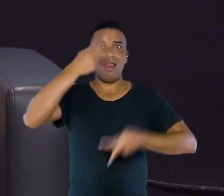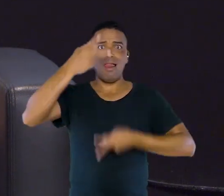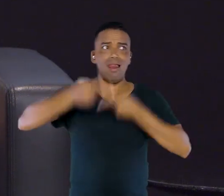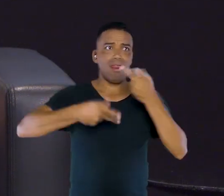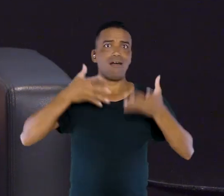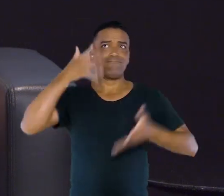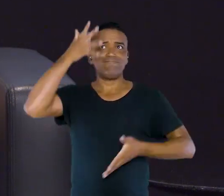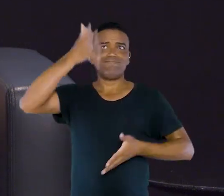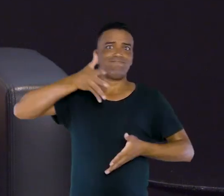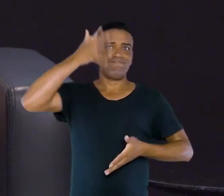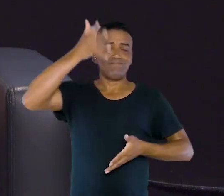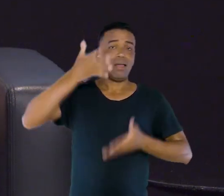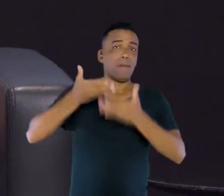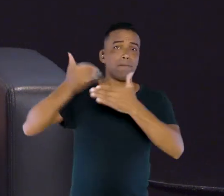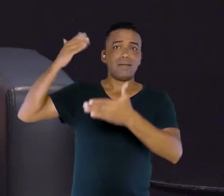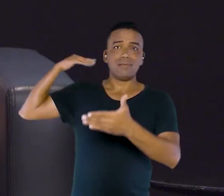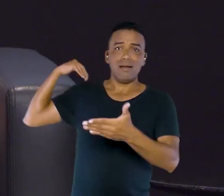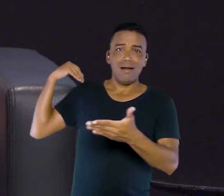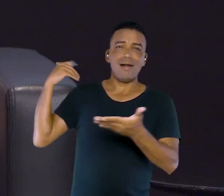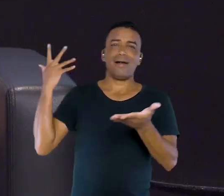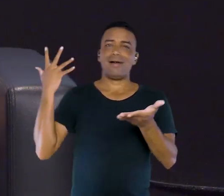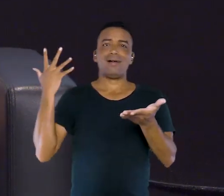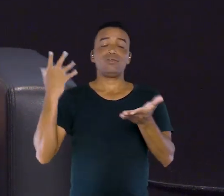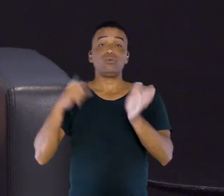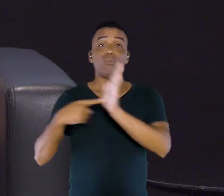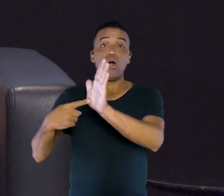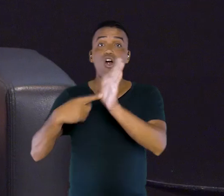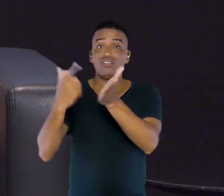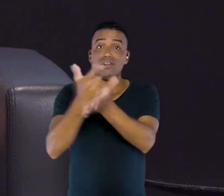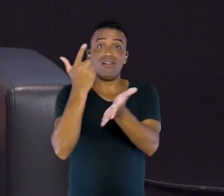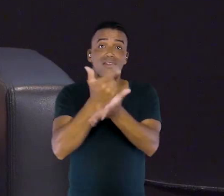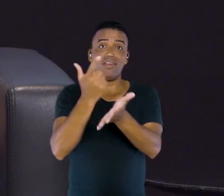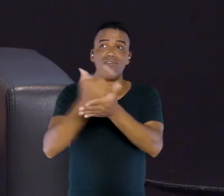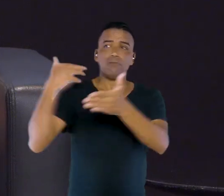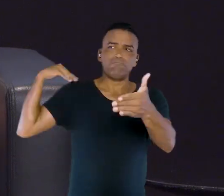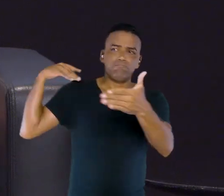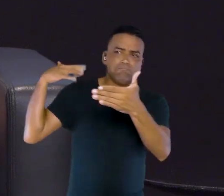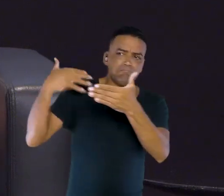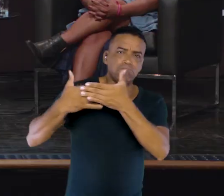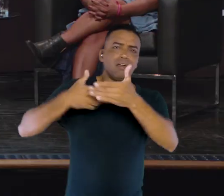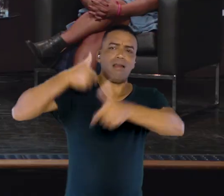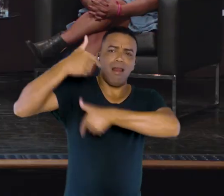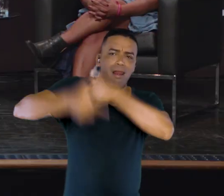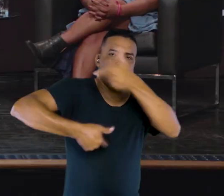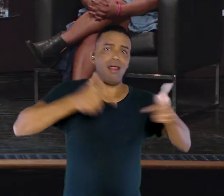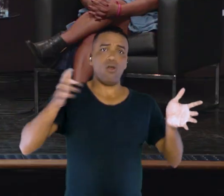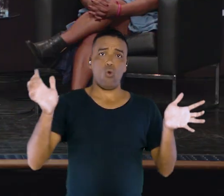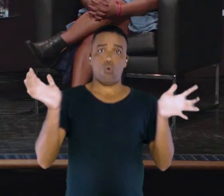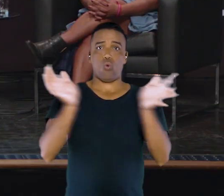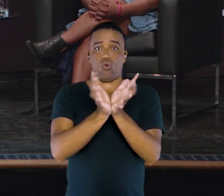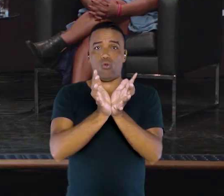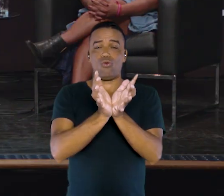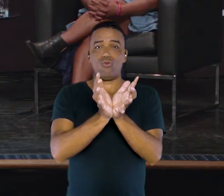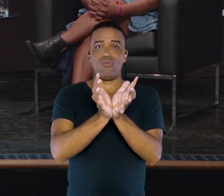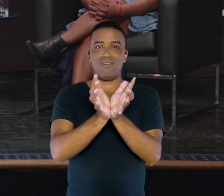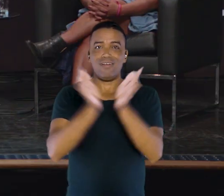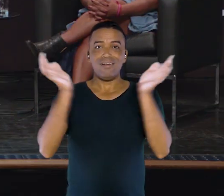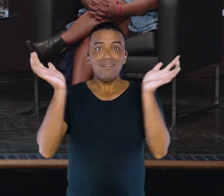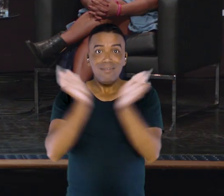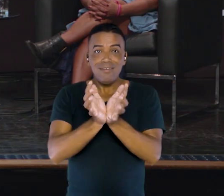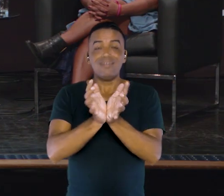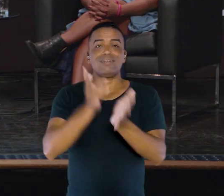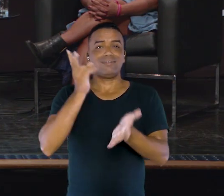falas, os ensaios, artigos, enfim, que o livro você sempre frisa, que é uma caminhada coletiva também a sua, né? De que há